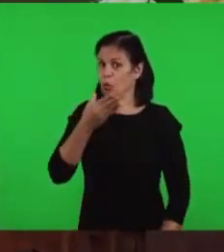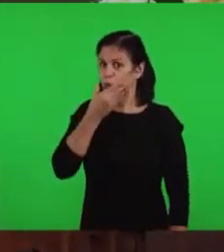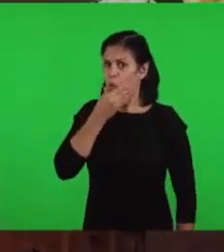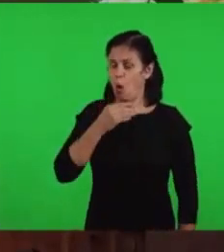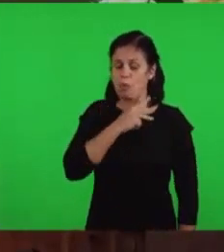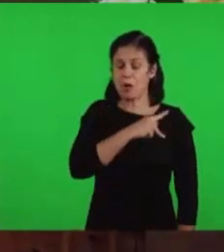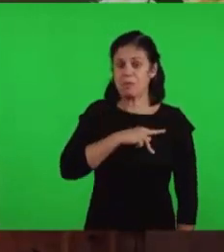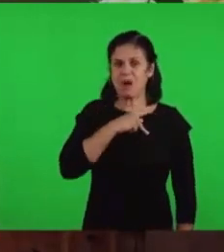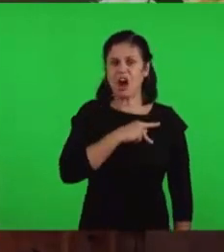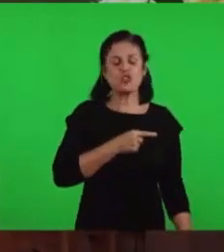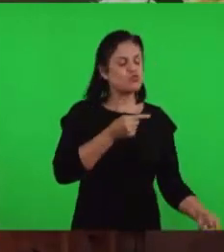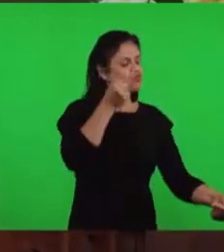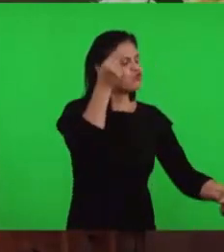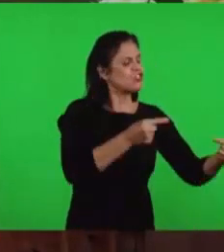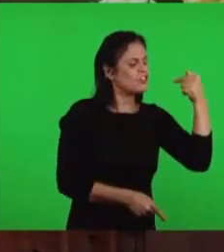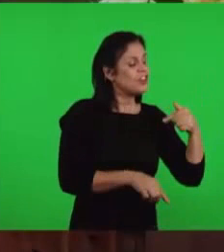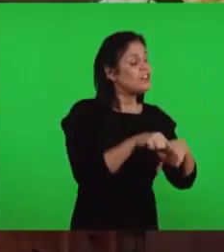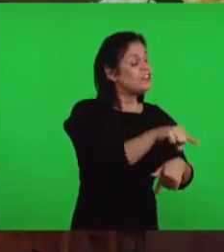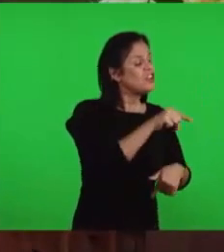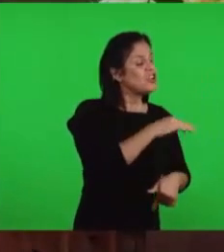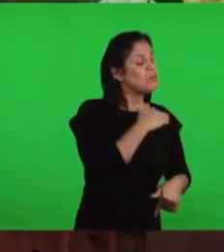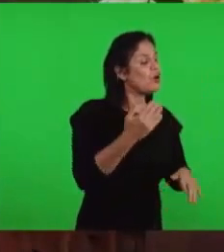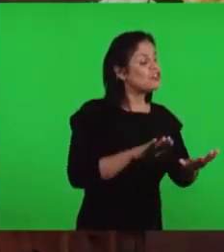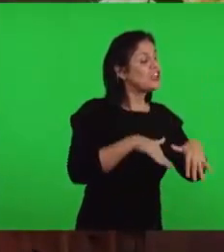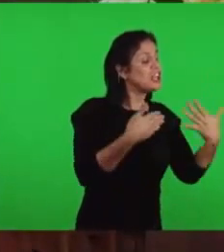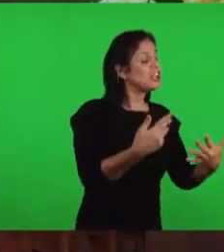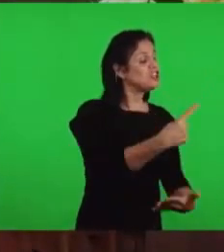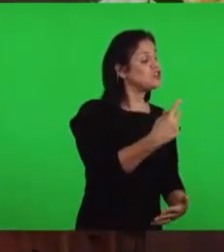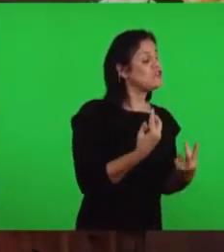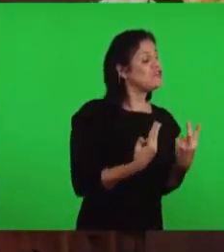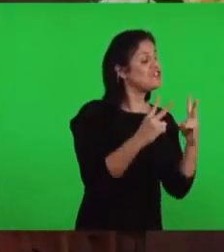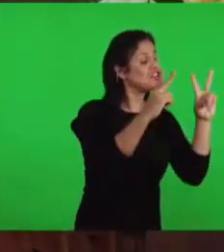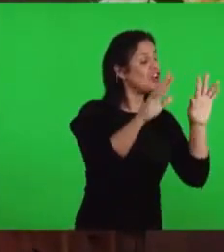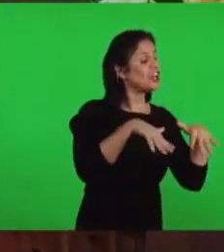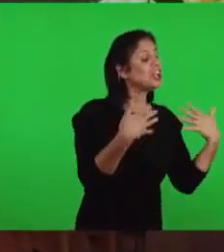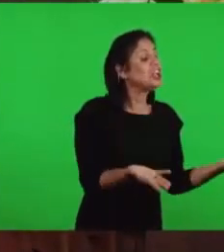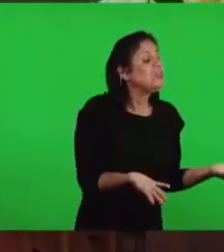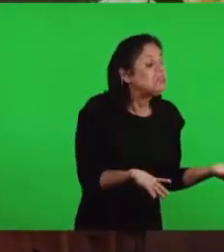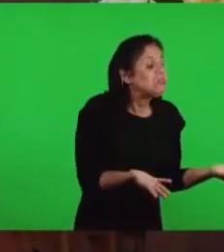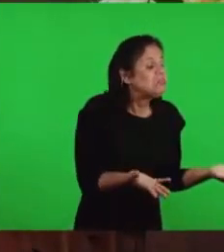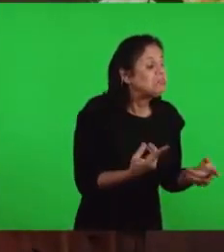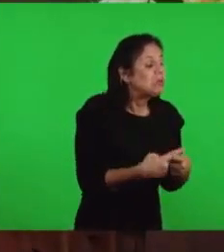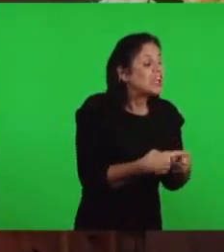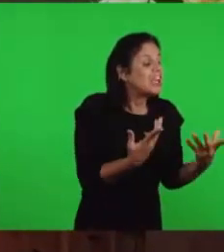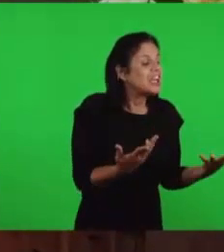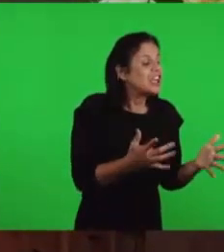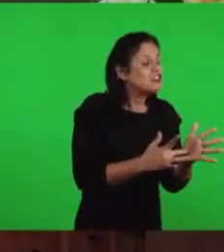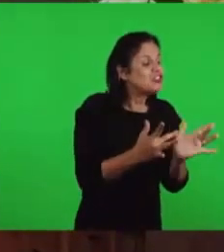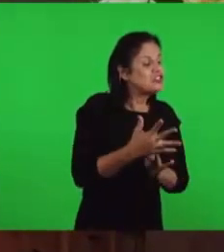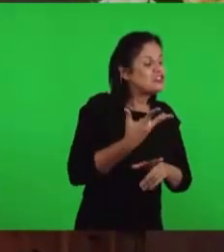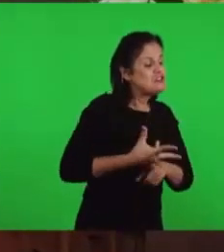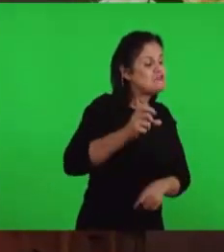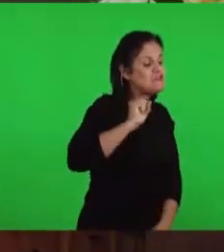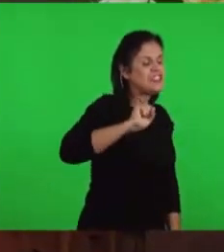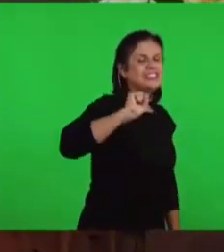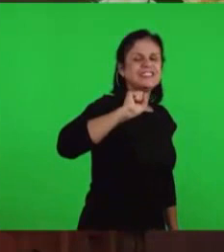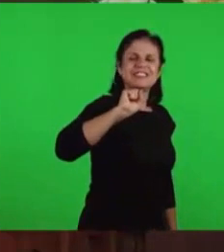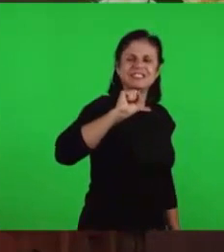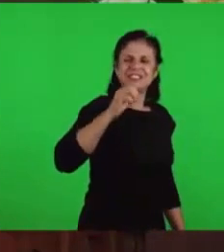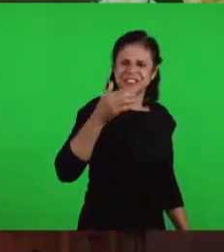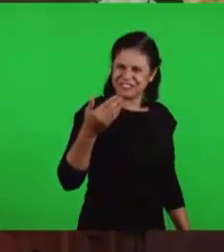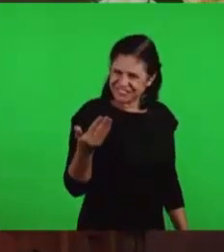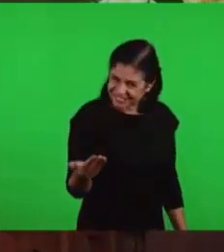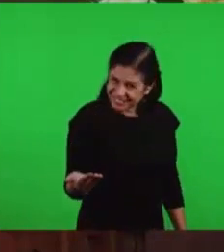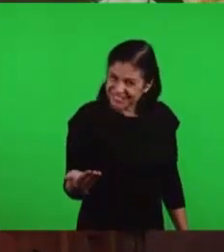né a tua vitória a morte foi desqualificada por Jesus a medida que o homem